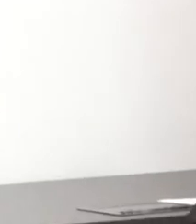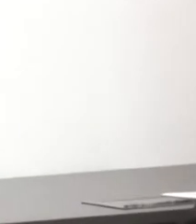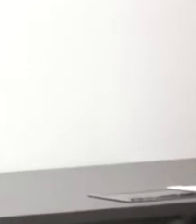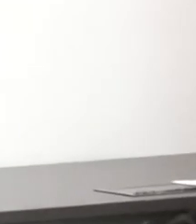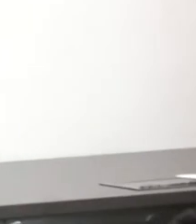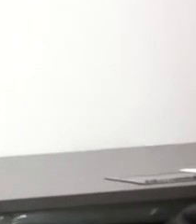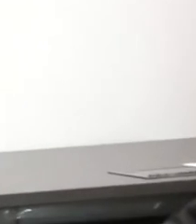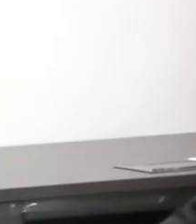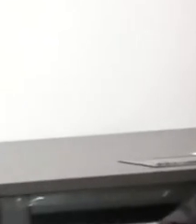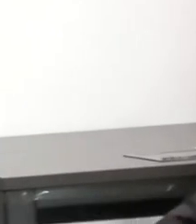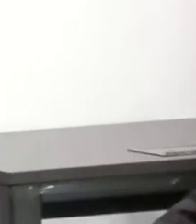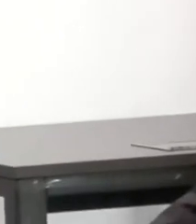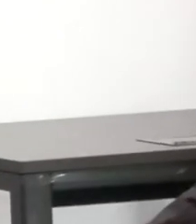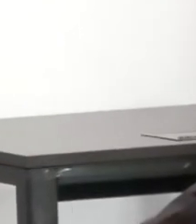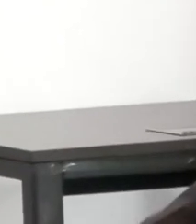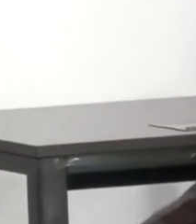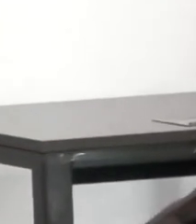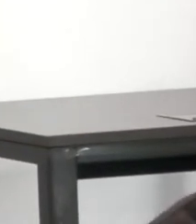E aí